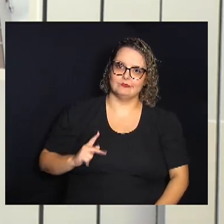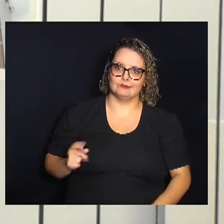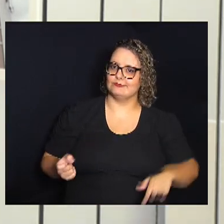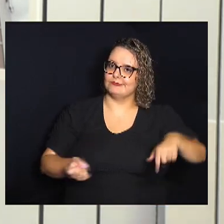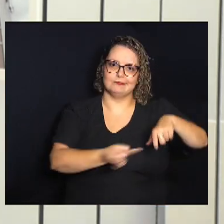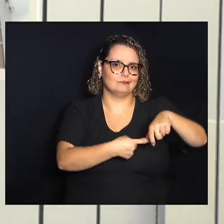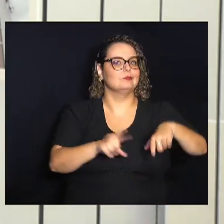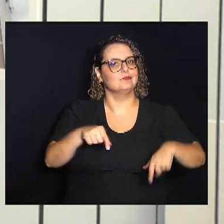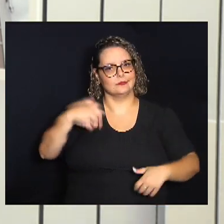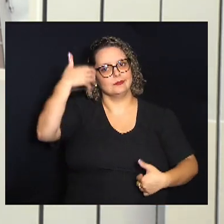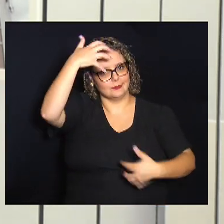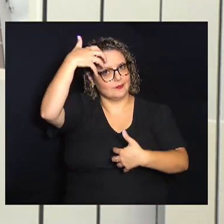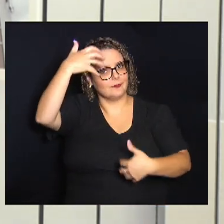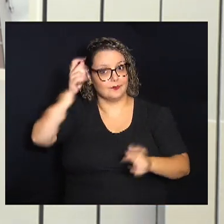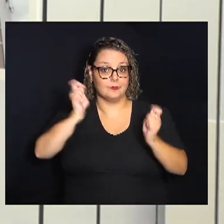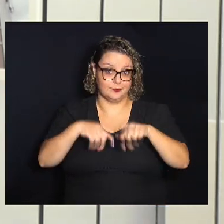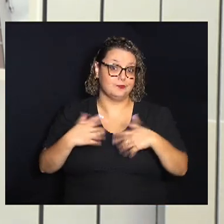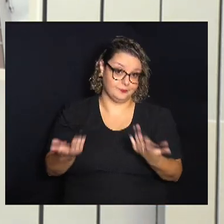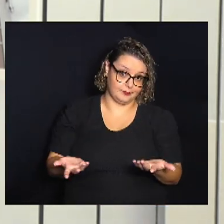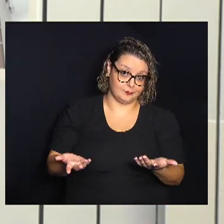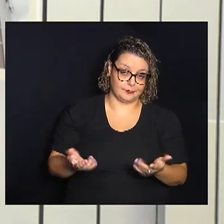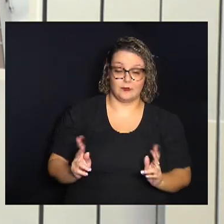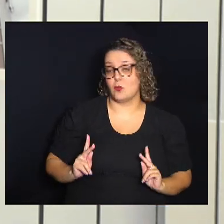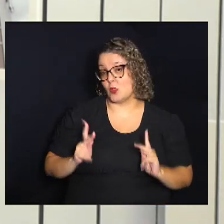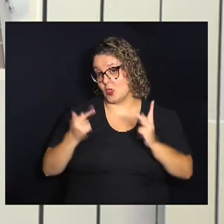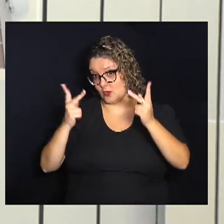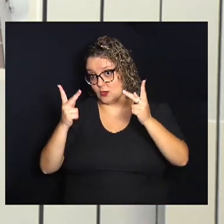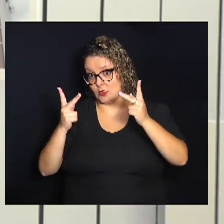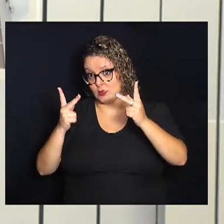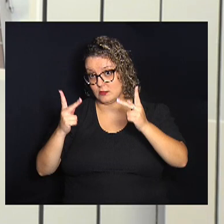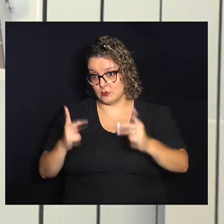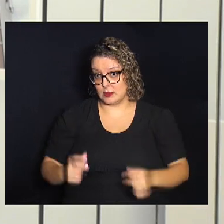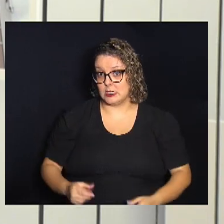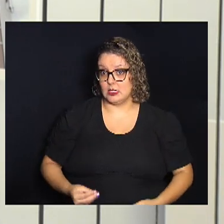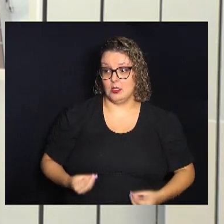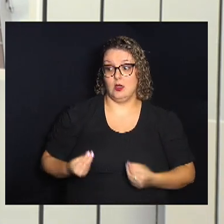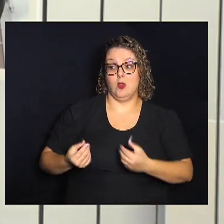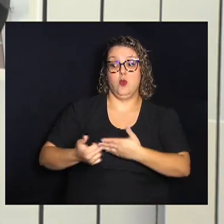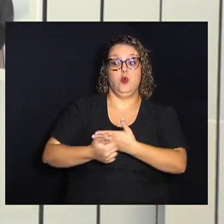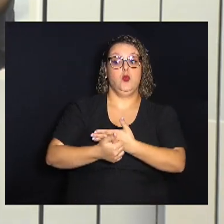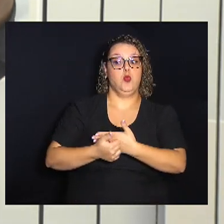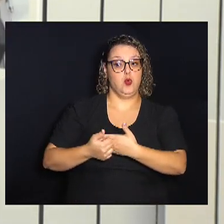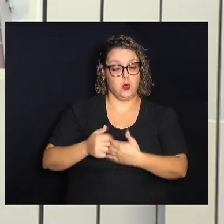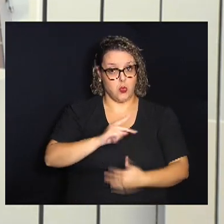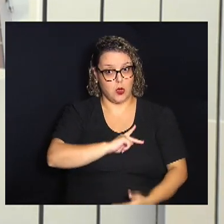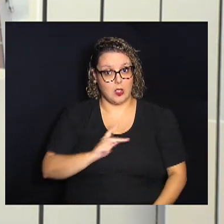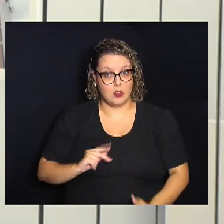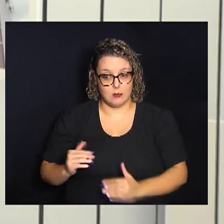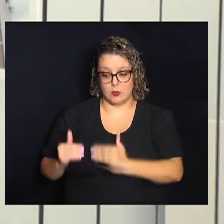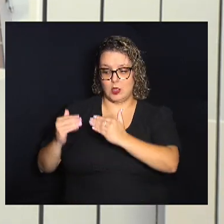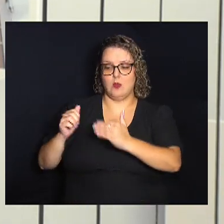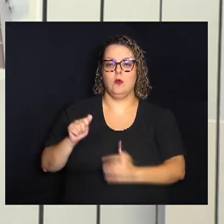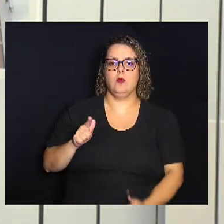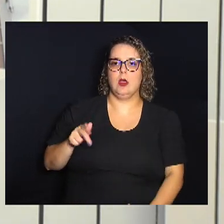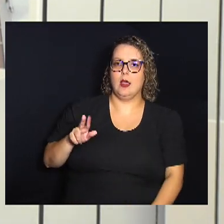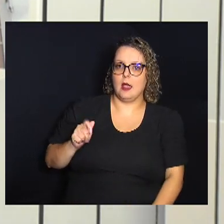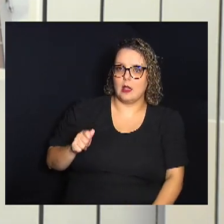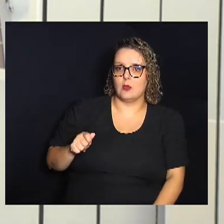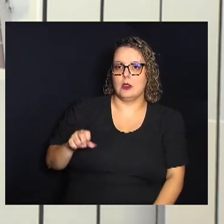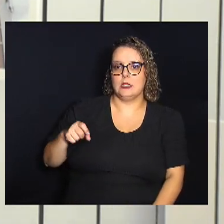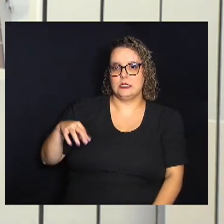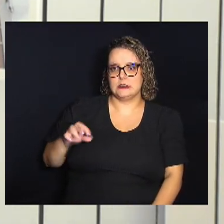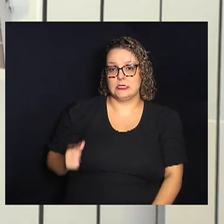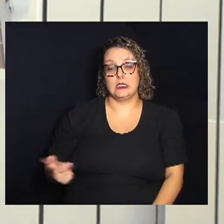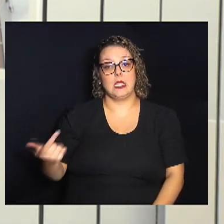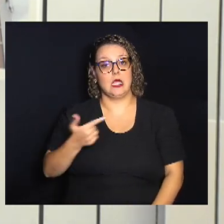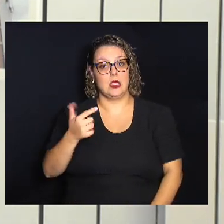a macaca mais competente. Vitória para dar moral à Ponte, passou o Água Santa, a Ponte é a segunda colocada